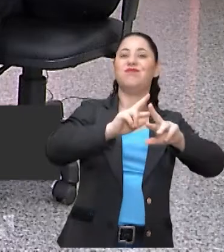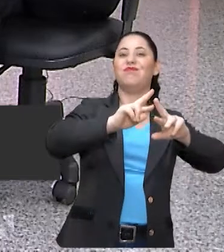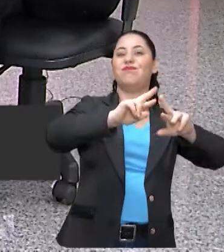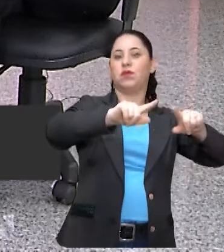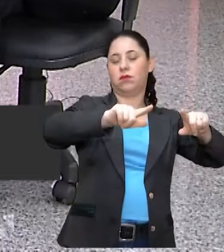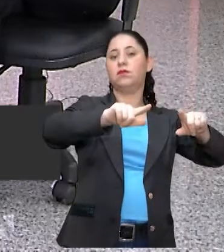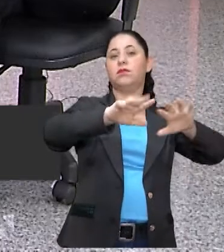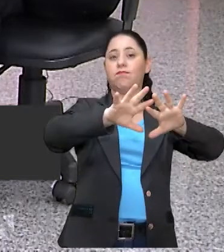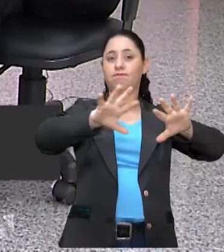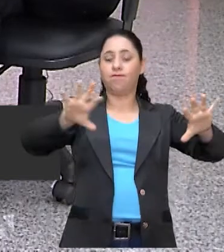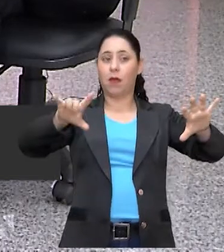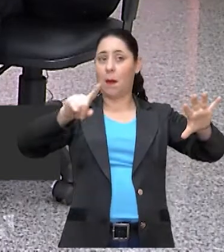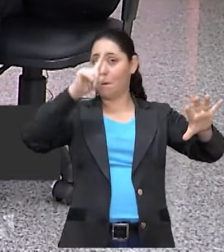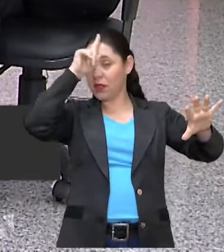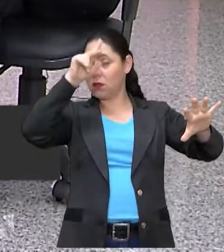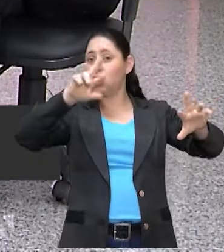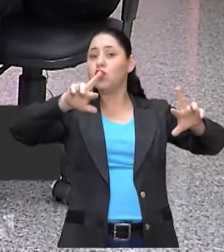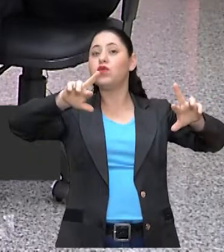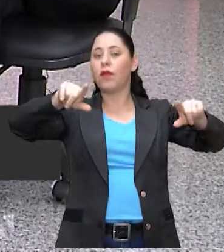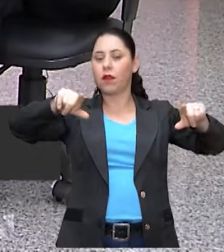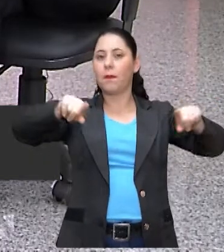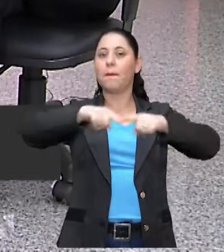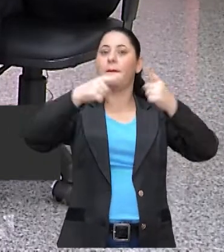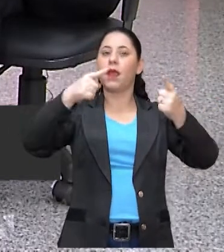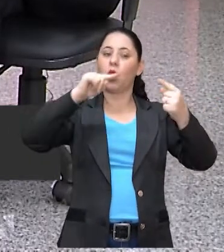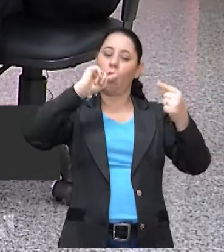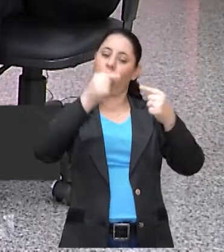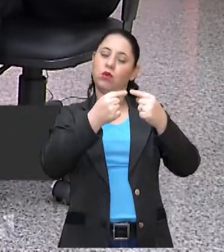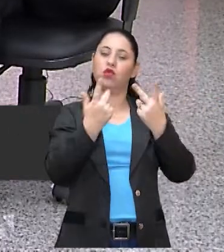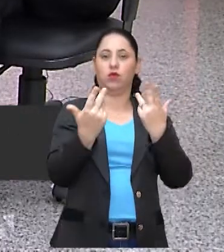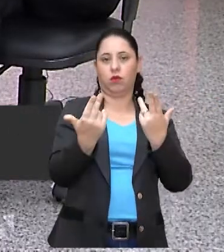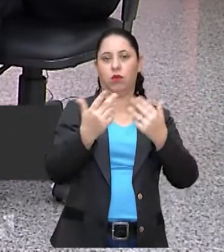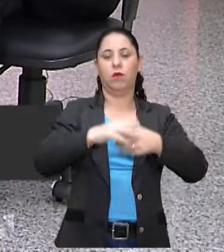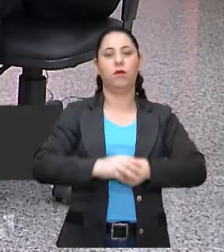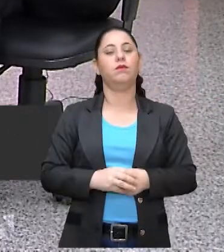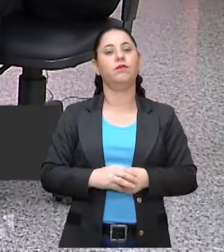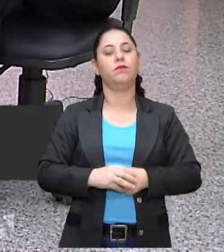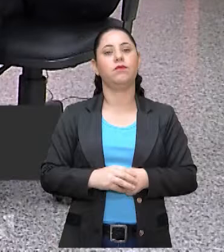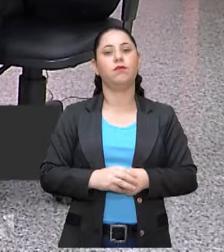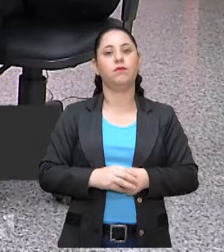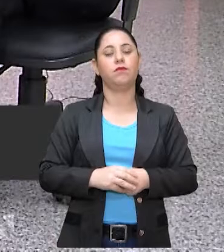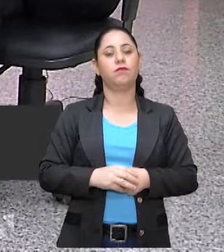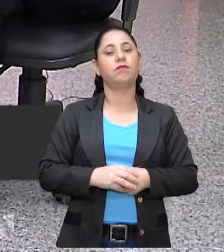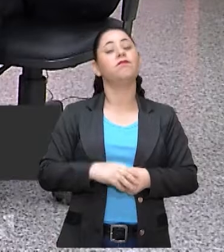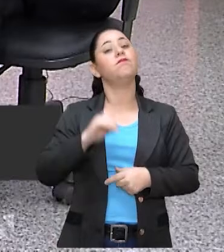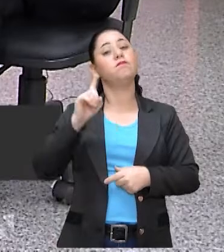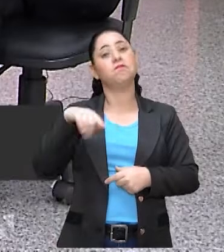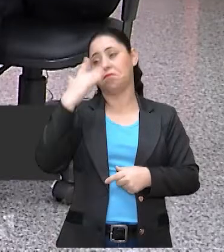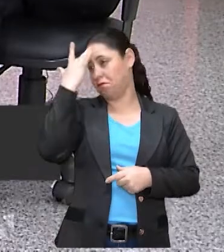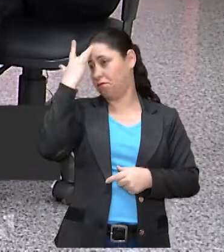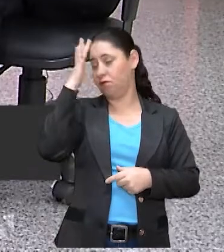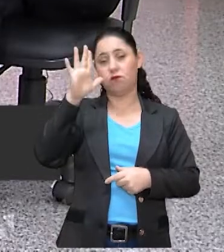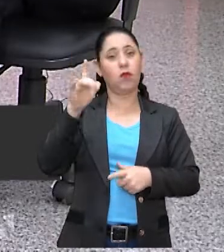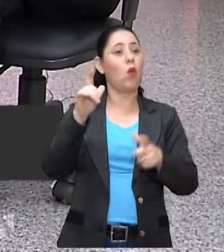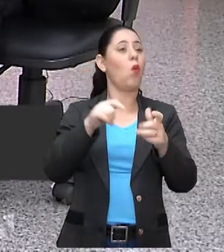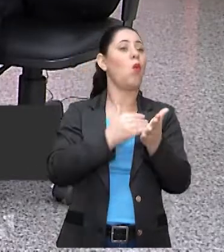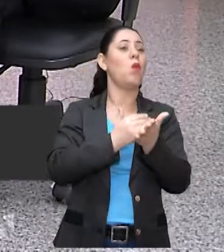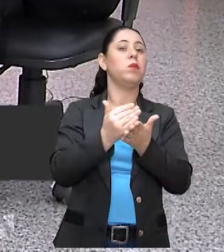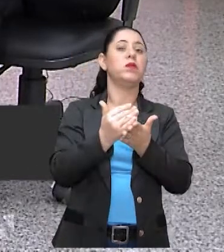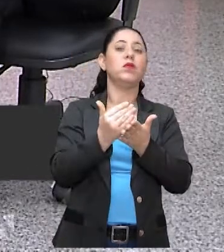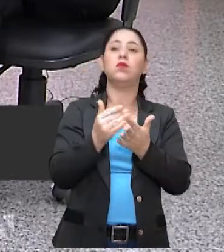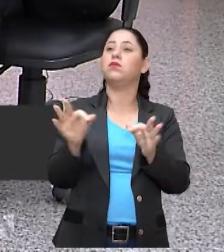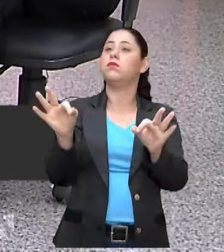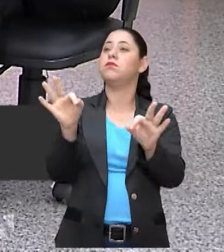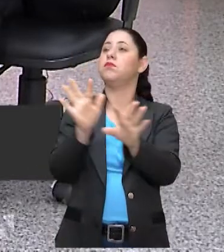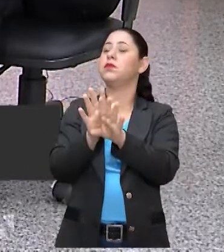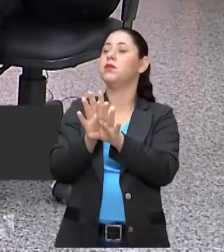de uma maneira totalmente oposta, mas o objetivo geralmente costuma ser o mesmo. Uhum. E assim, a gente não sabe onde uma